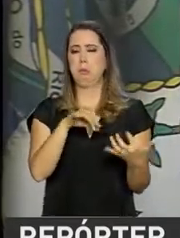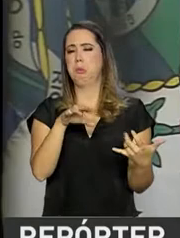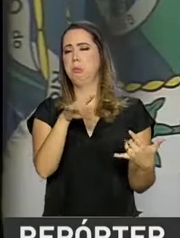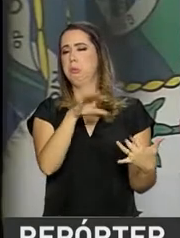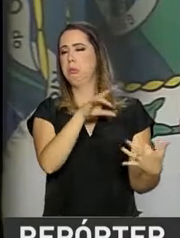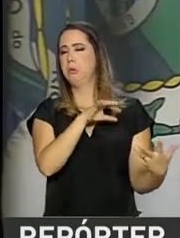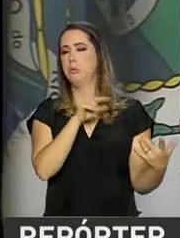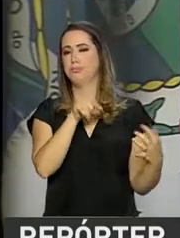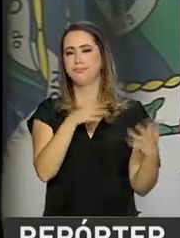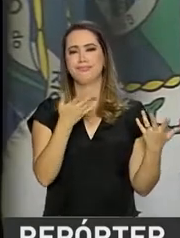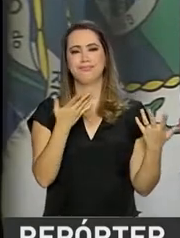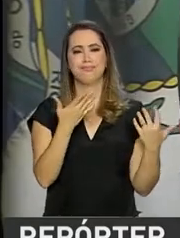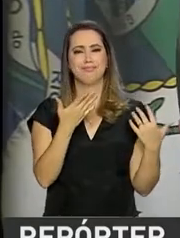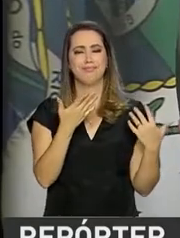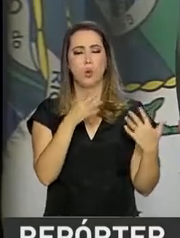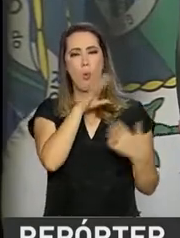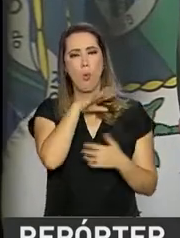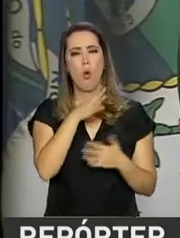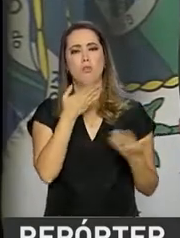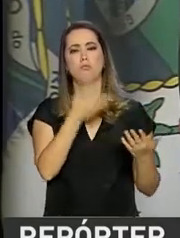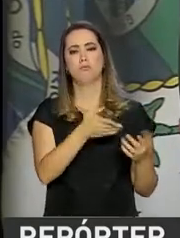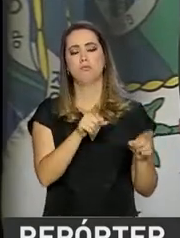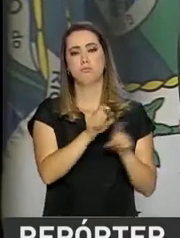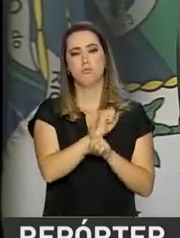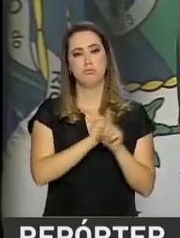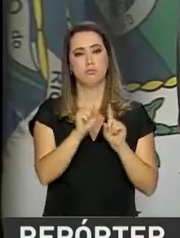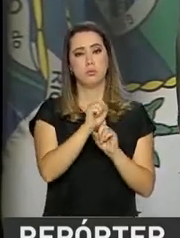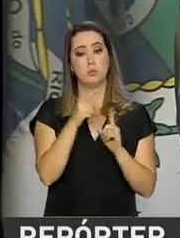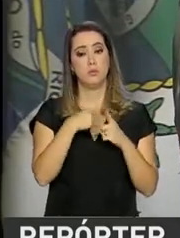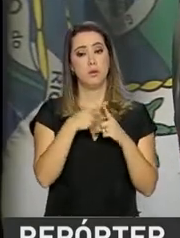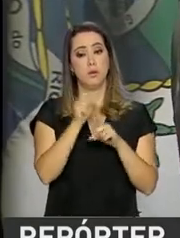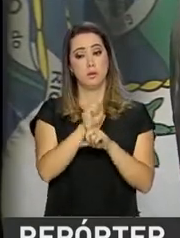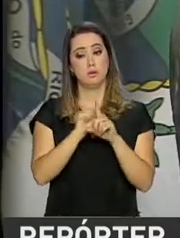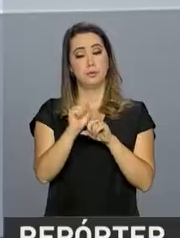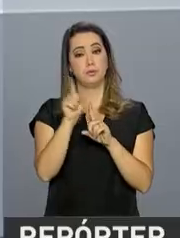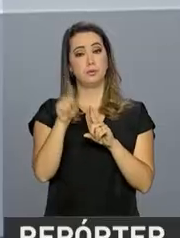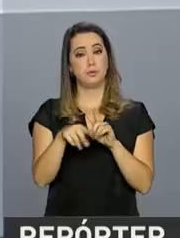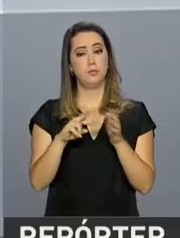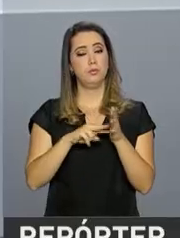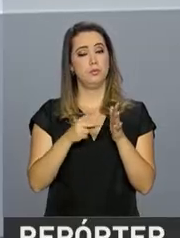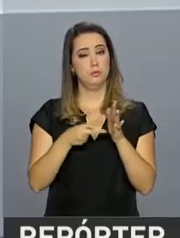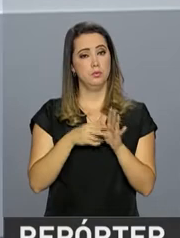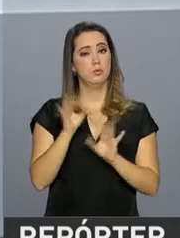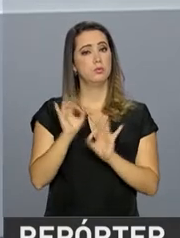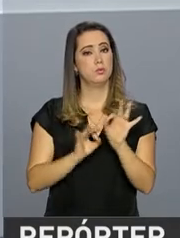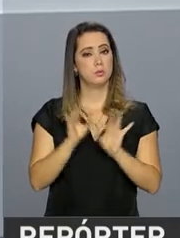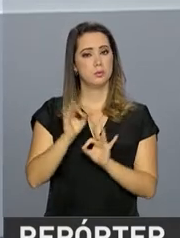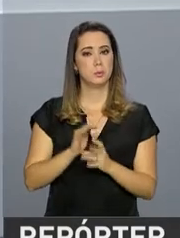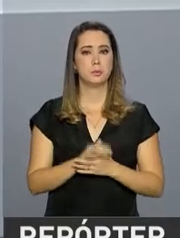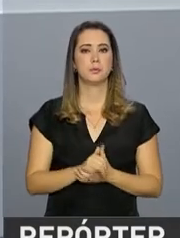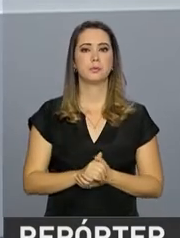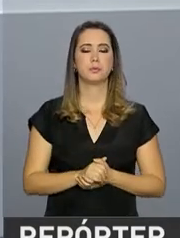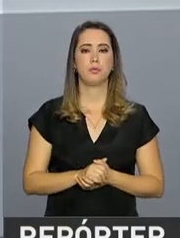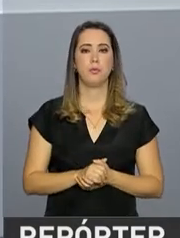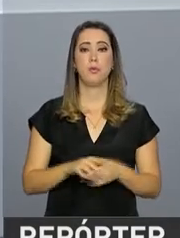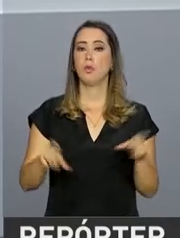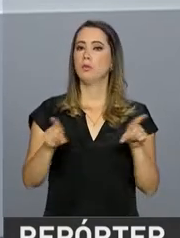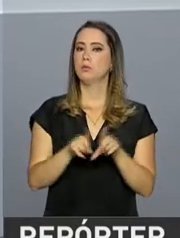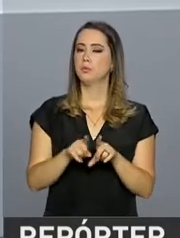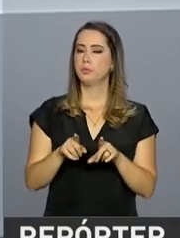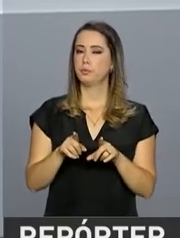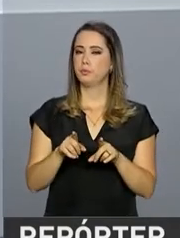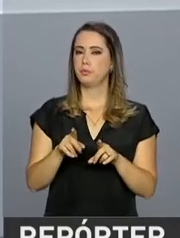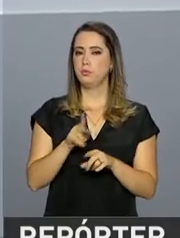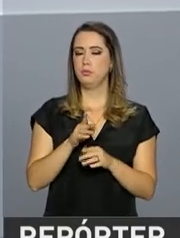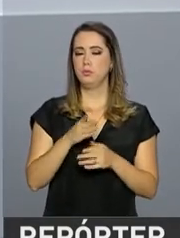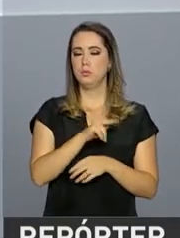a sociedade a gás sociedade é organização é o presidente michel temer participou no sábado